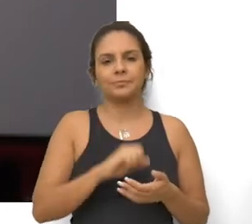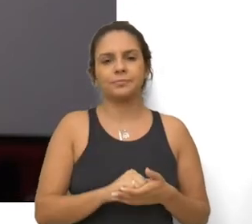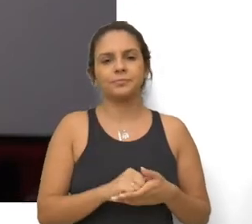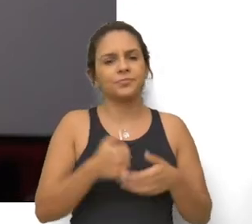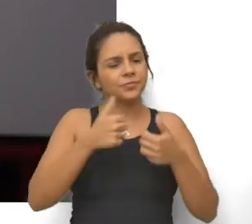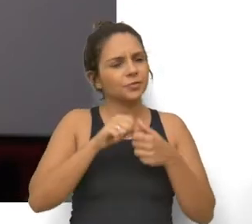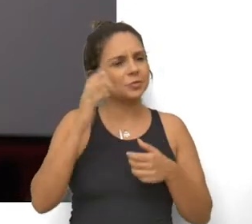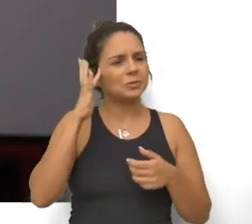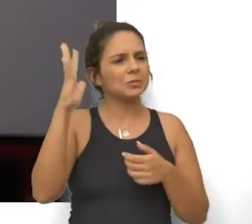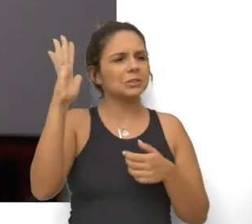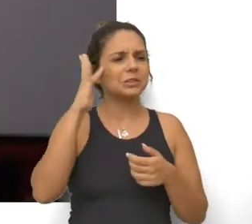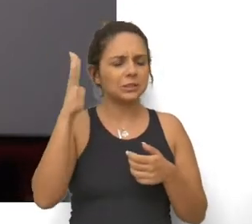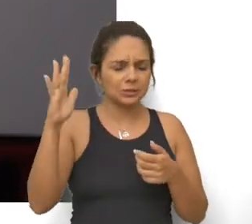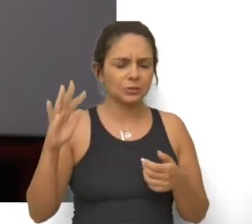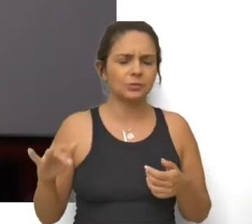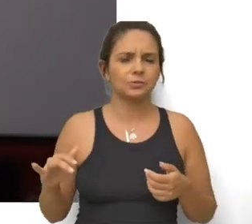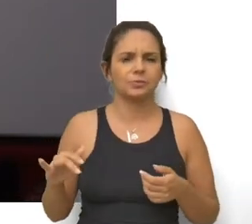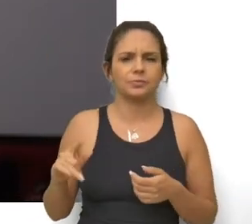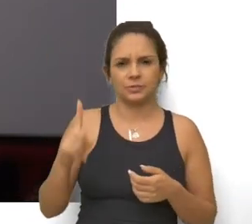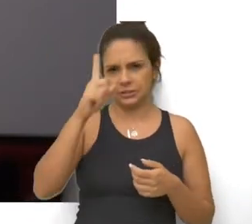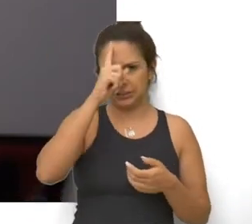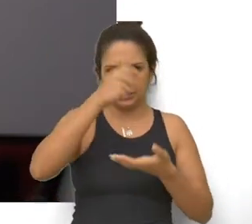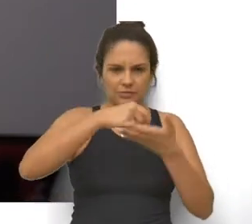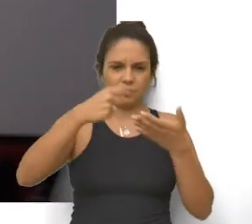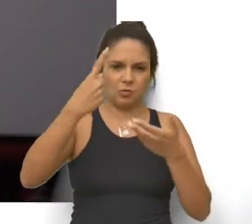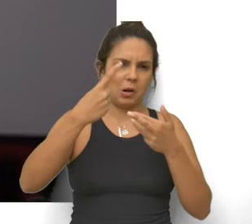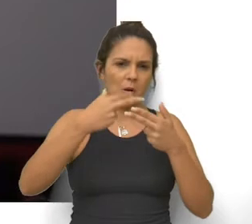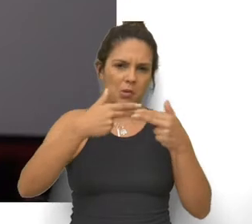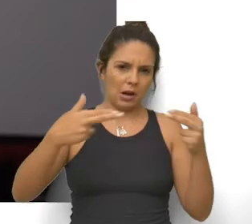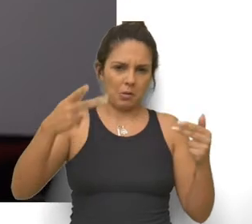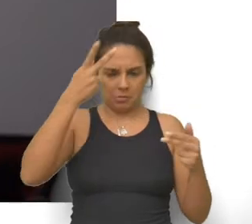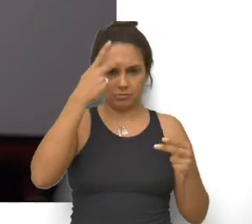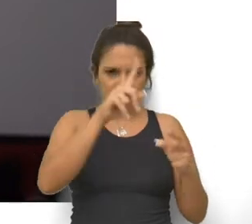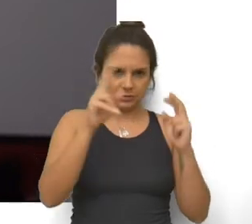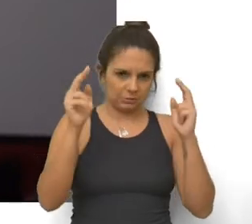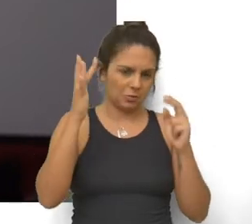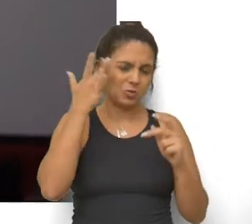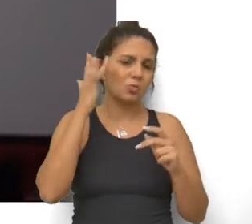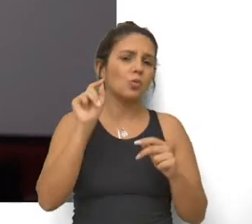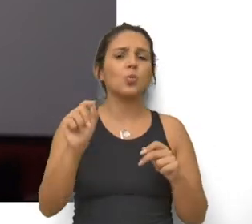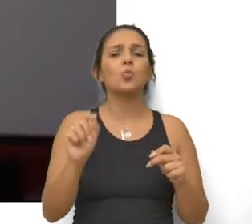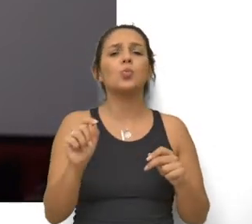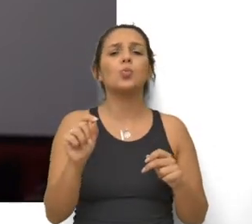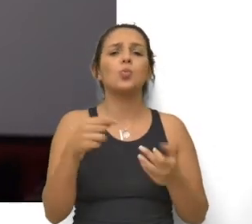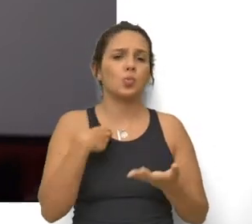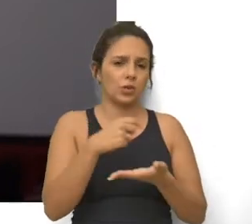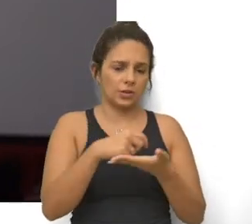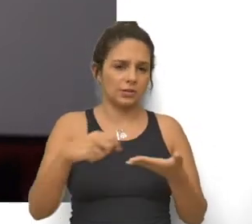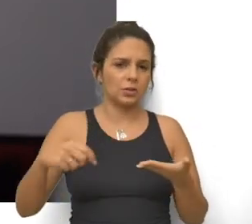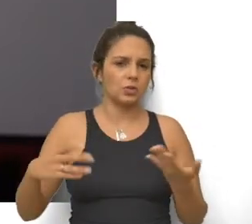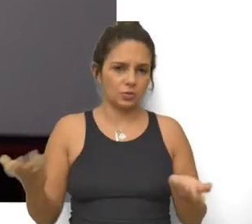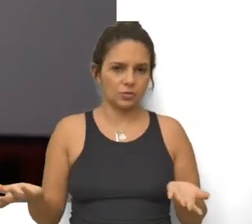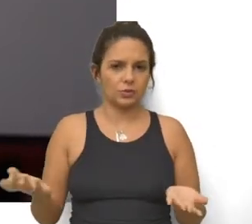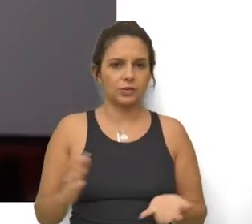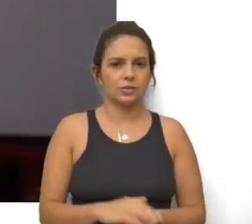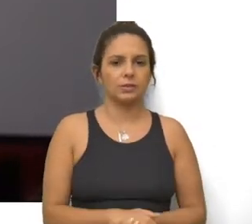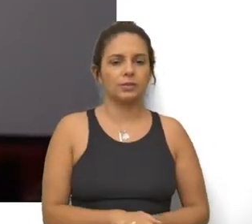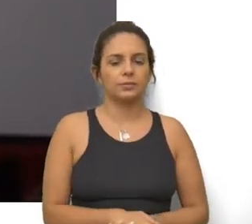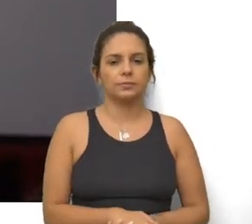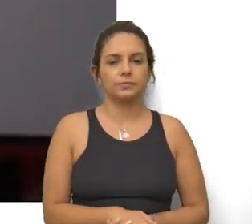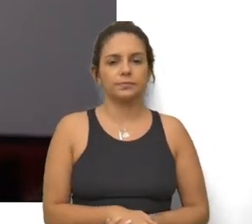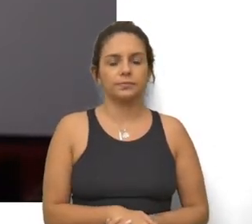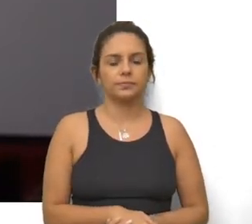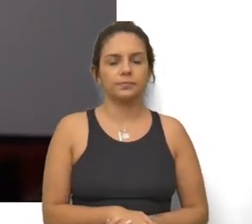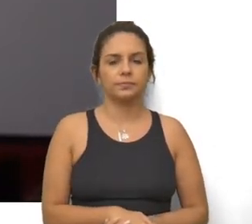e fiquei pensando assim na ideia de escrever alguma coisa sobre ela, que eu não sabia ainda exatamente